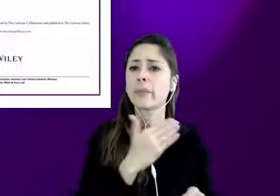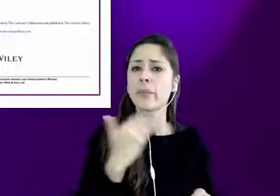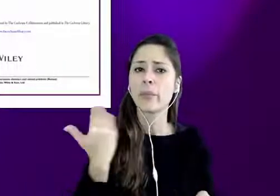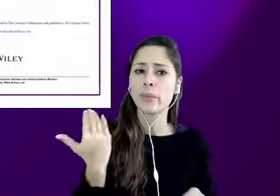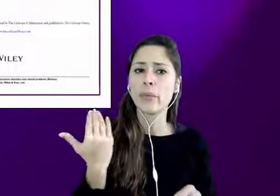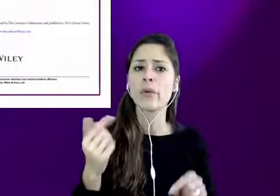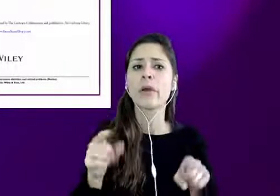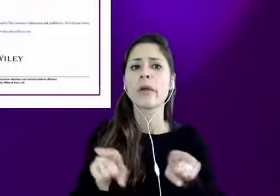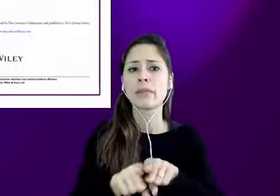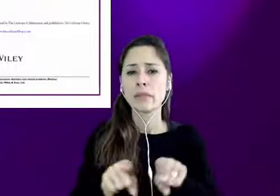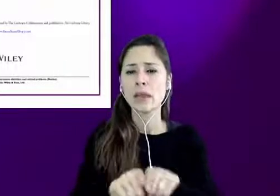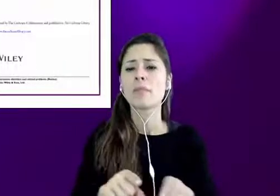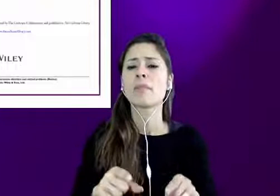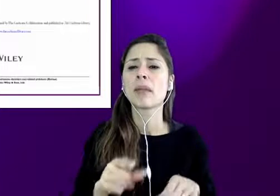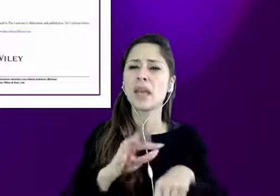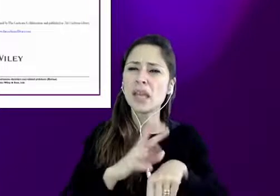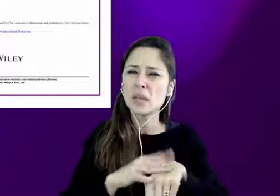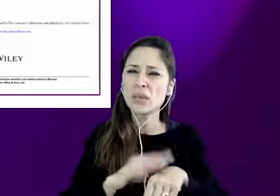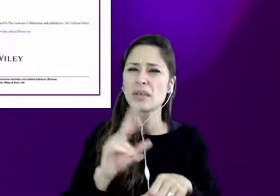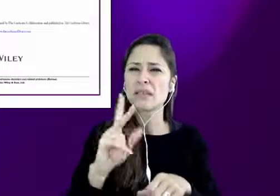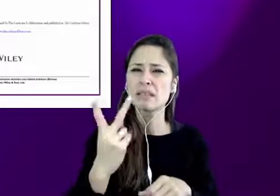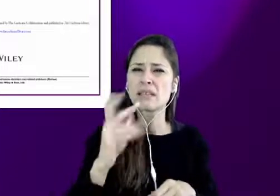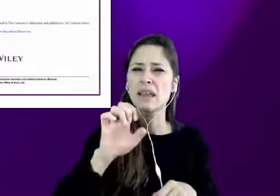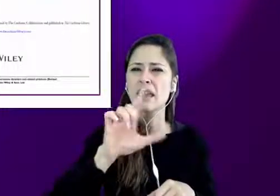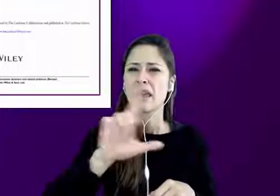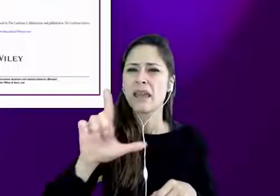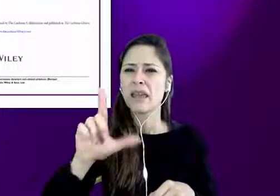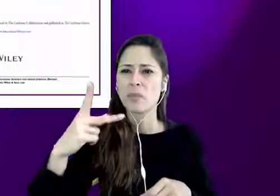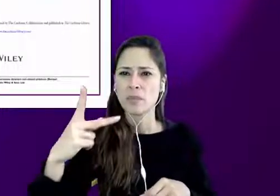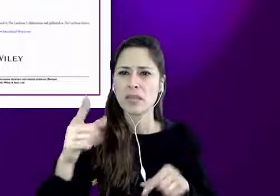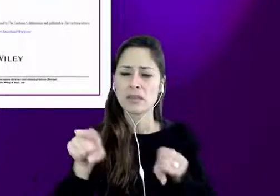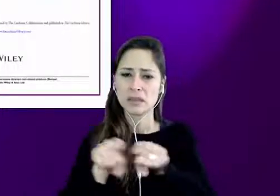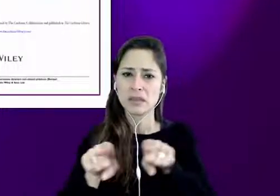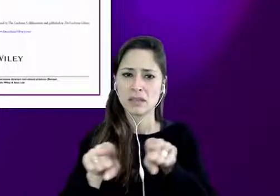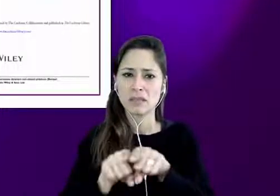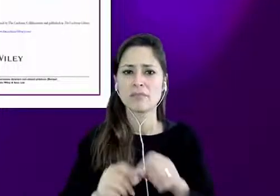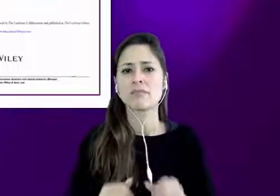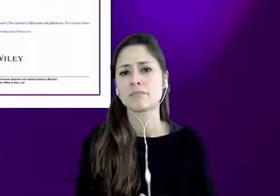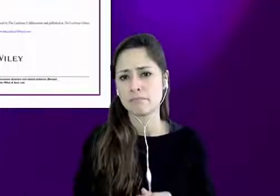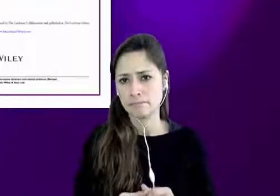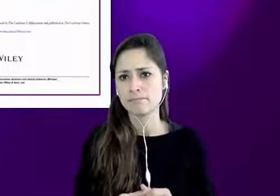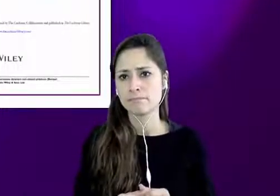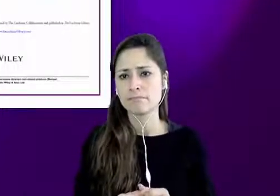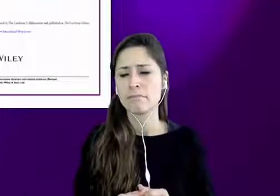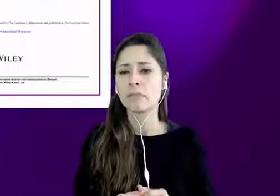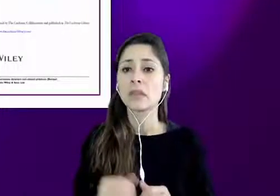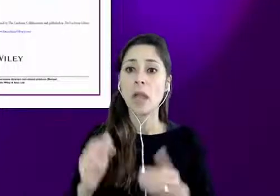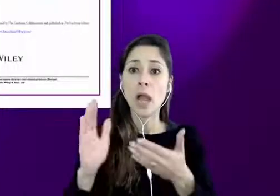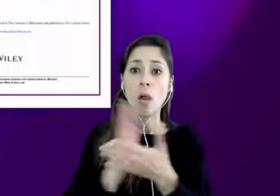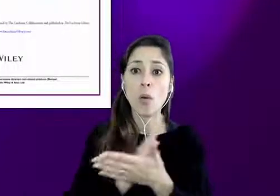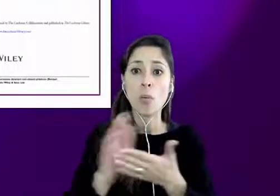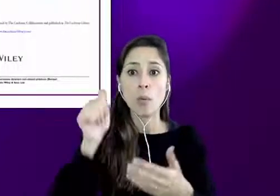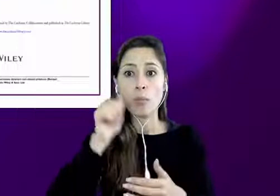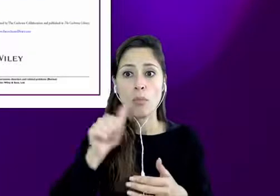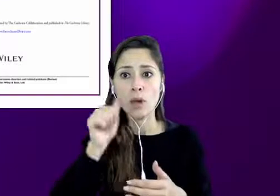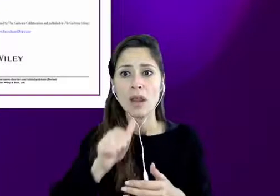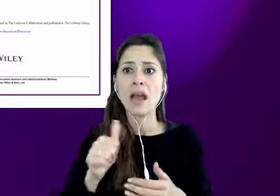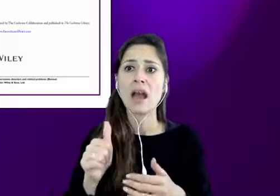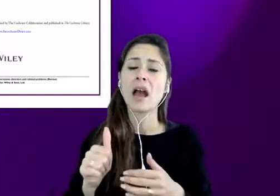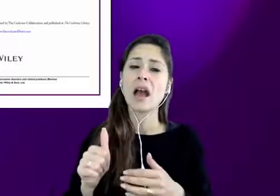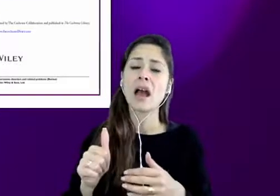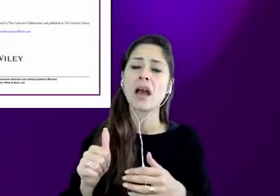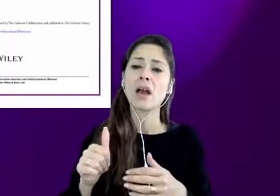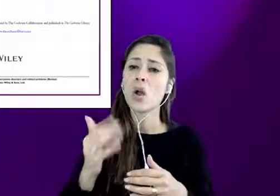grave. Lembrar que o que foi considerado como insuficiente para esse grupo é aquelas mulheres que têm uma ingesta menor